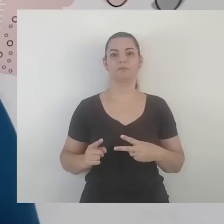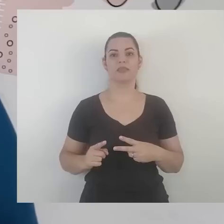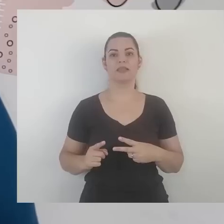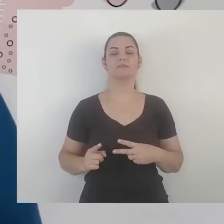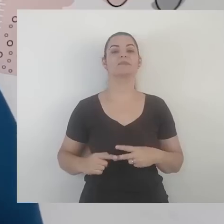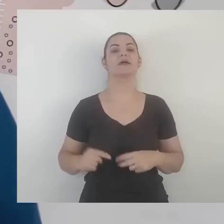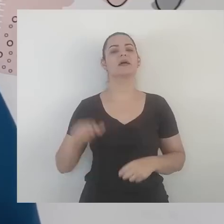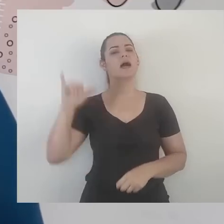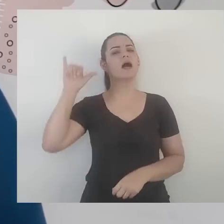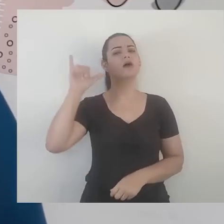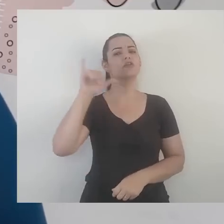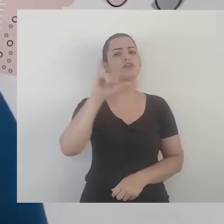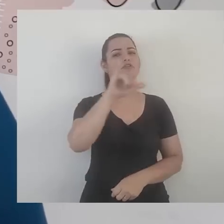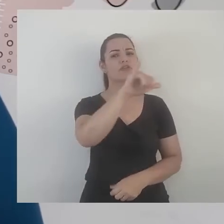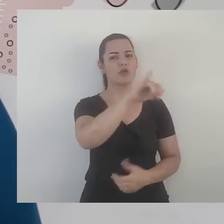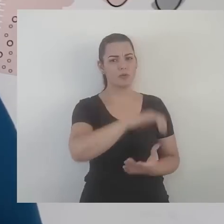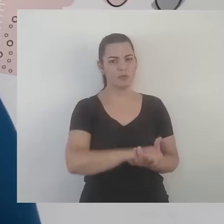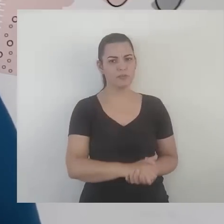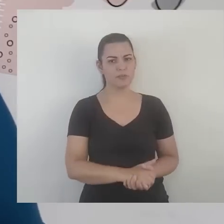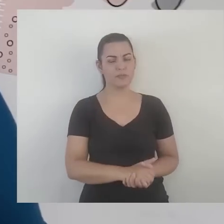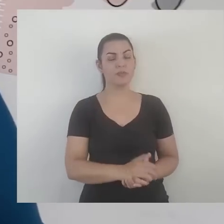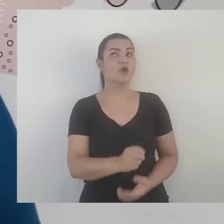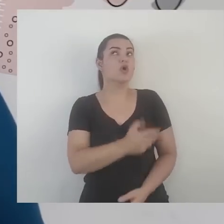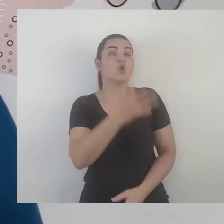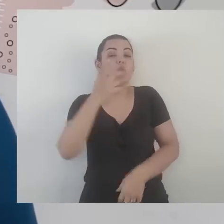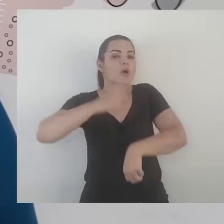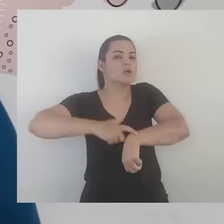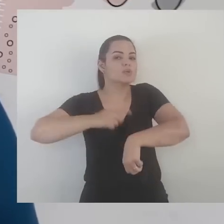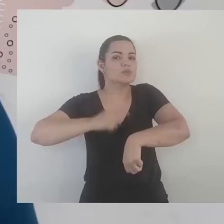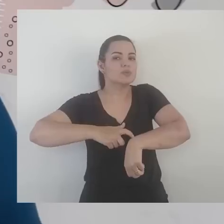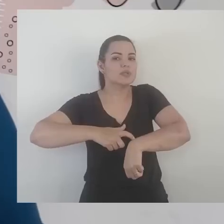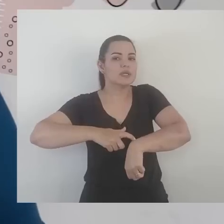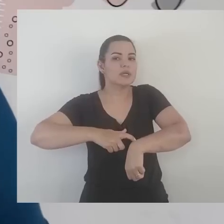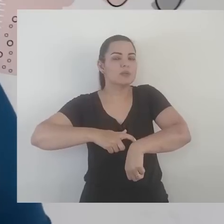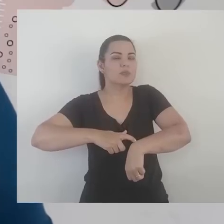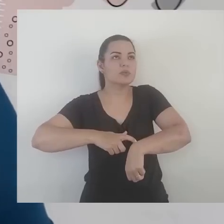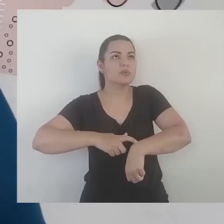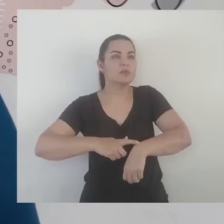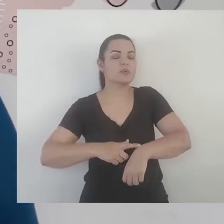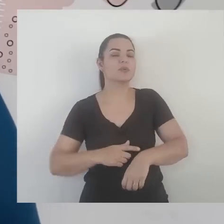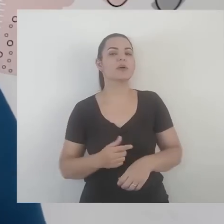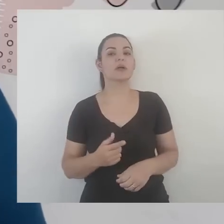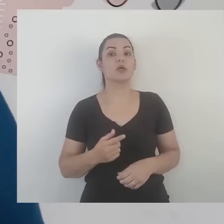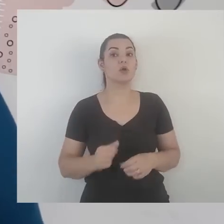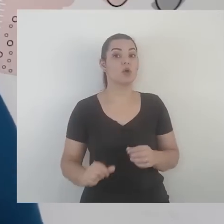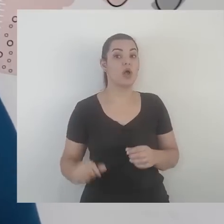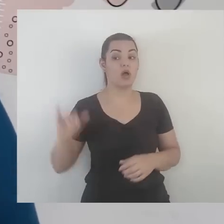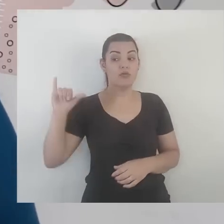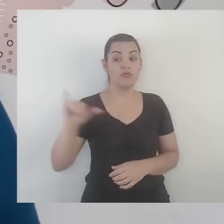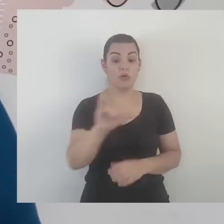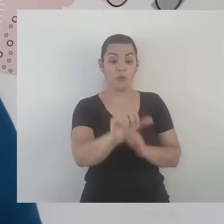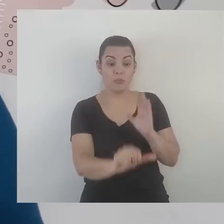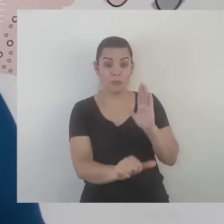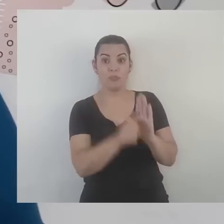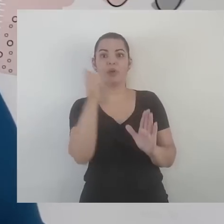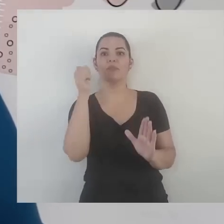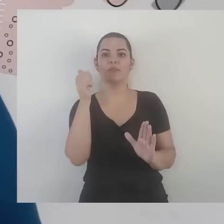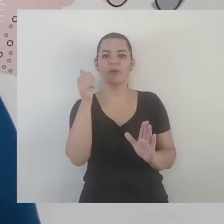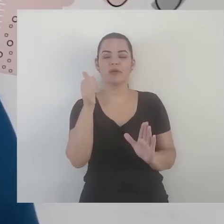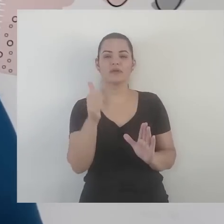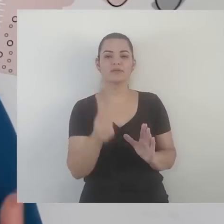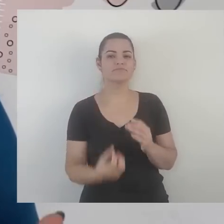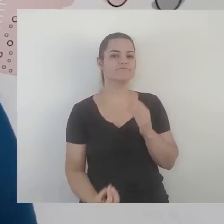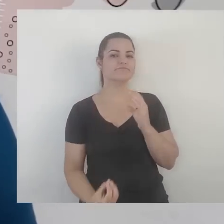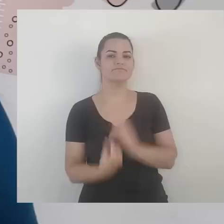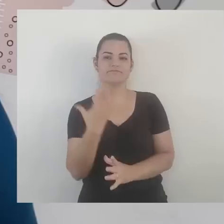O avião. Quanto tempo faz que o primeiro avião foi inventado? A Pro te contou que o